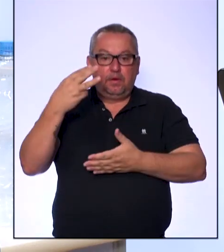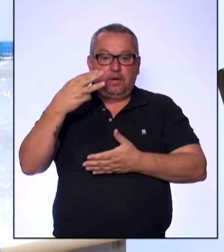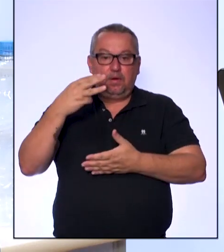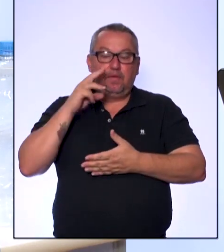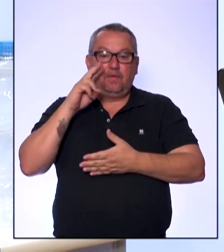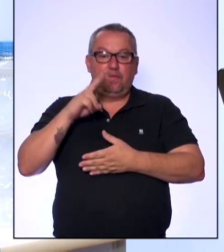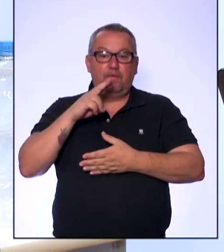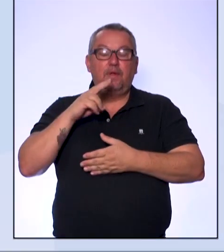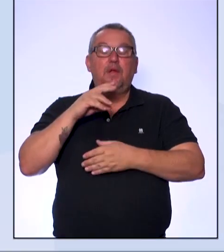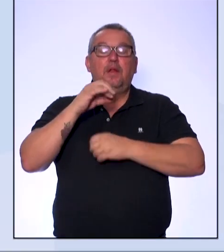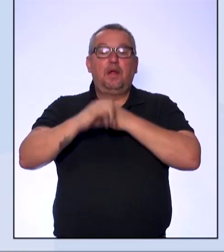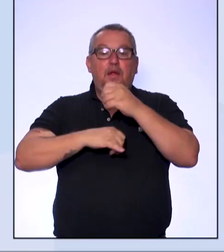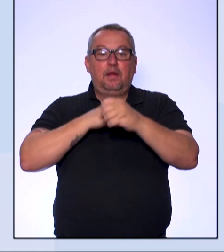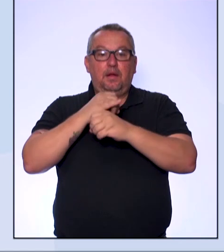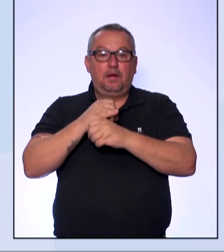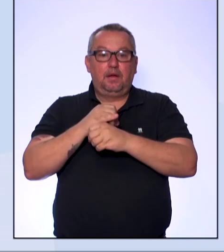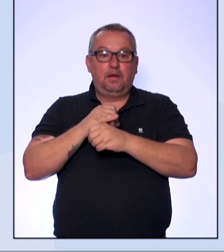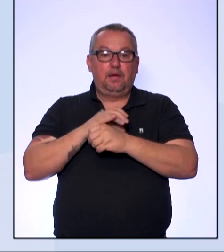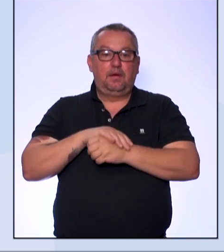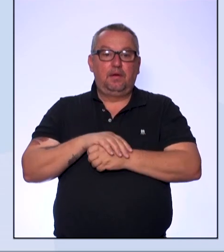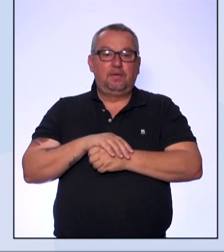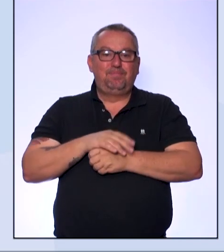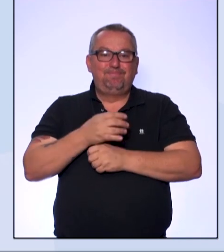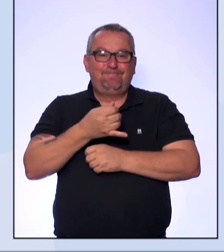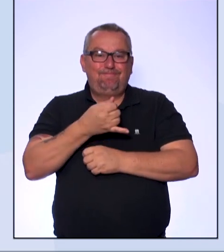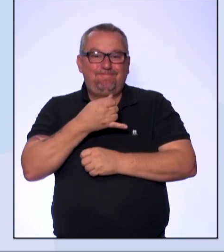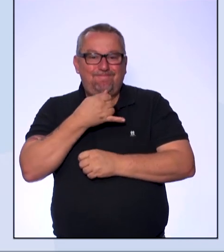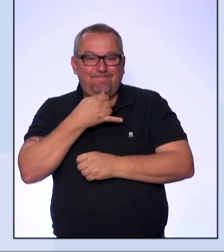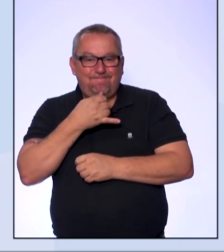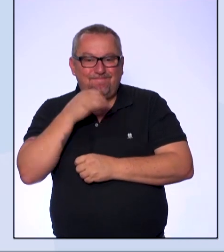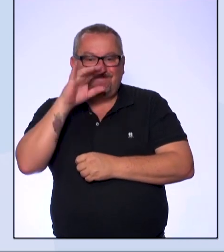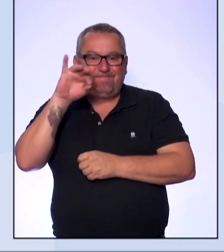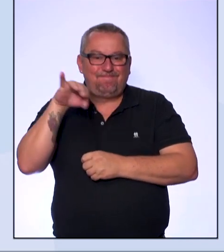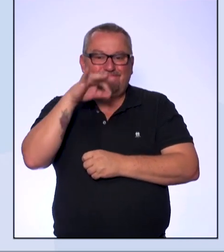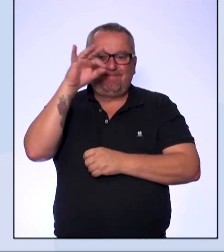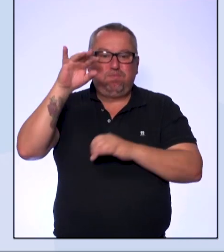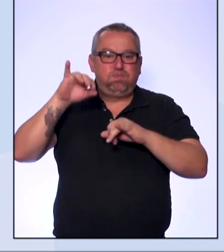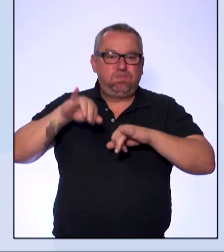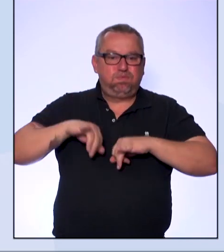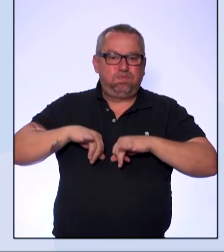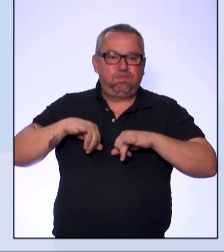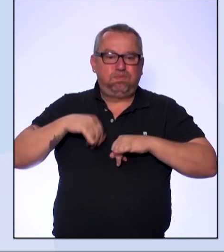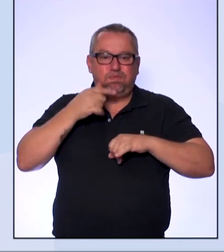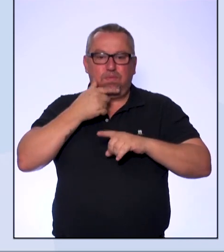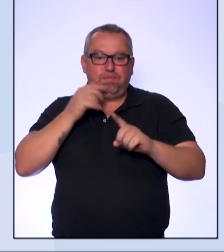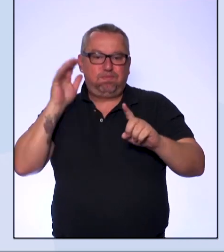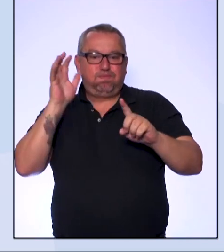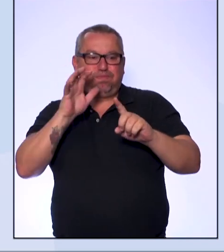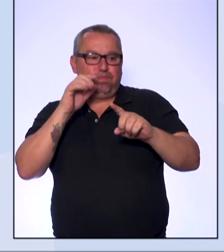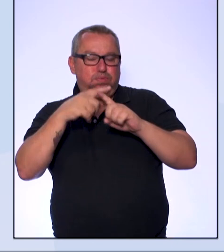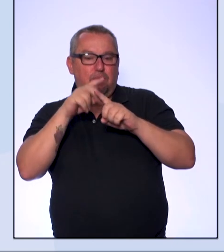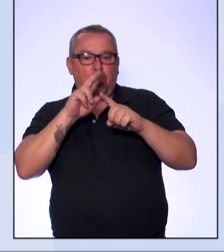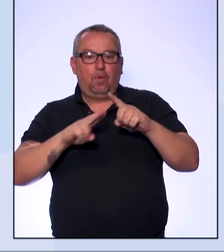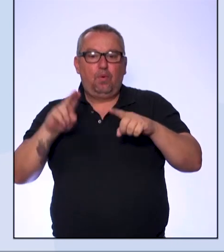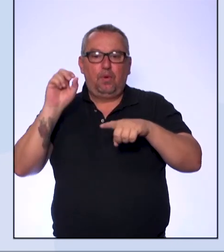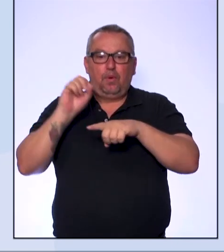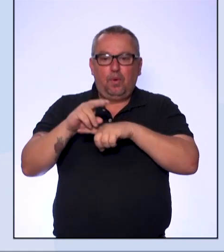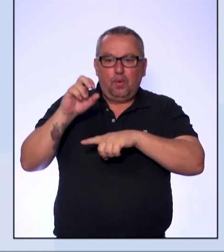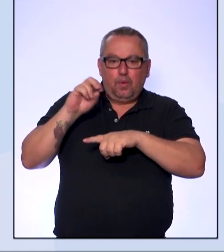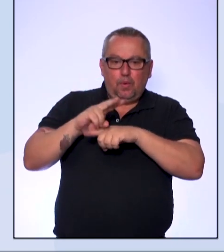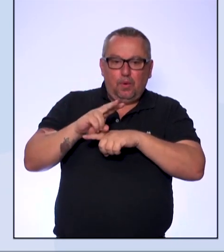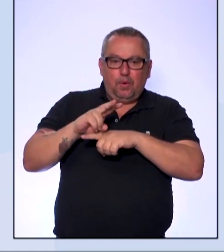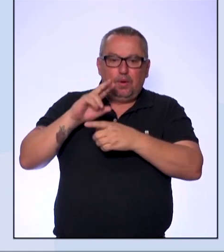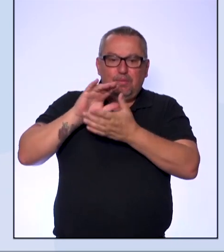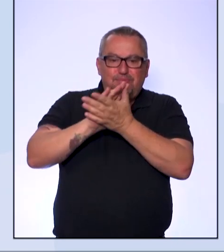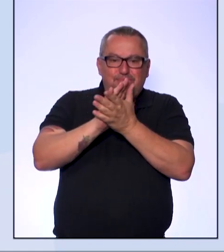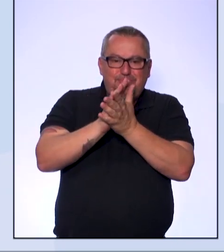internet. Que triste notícia! As abelhas estão sofrendo com a ação do homem porque o uso de agrotóxicos agride